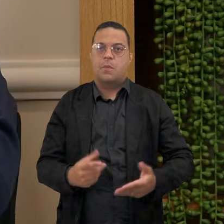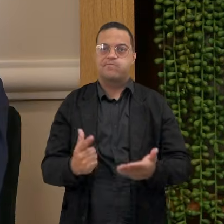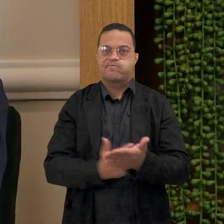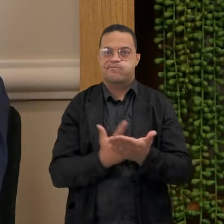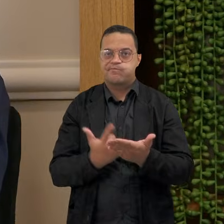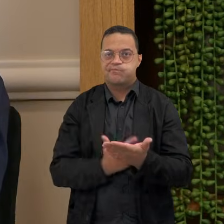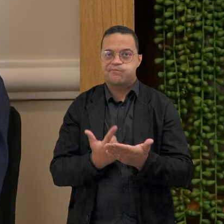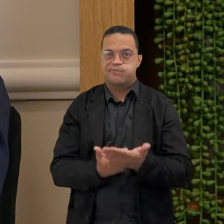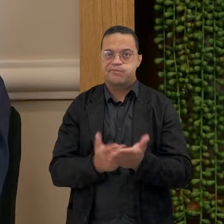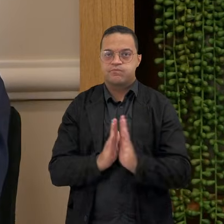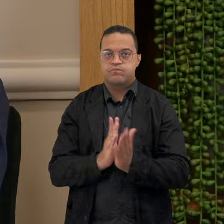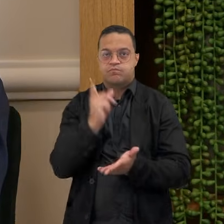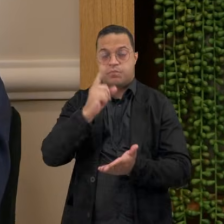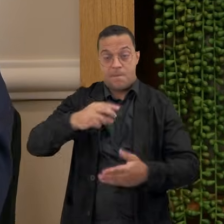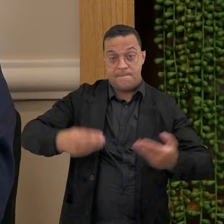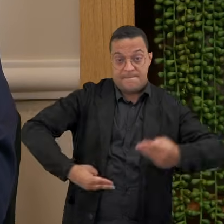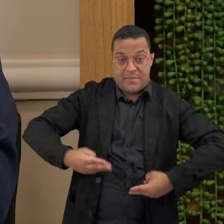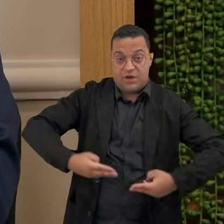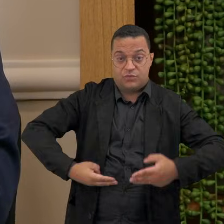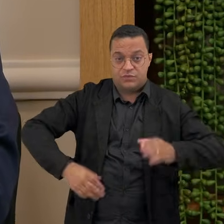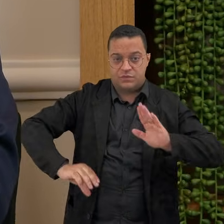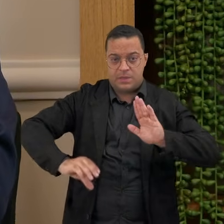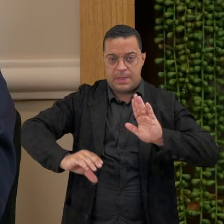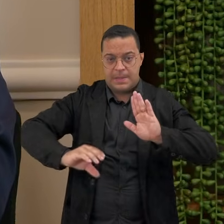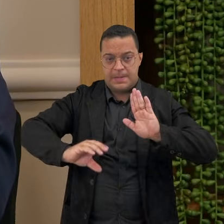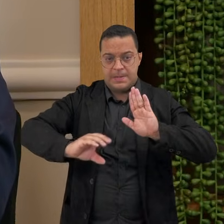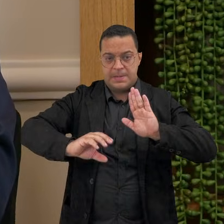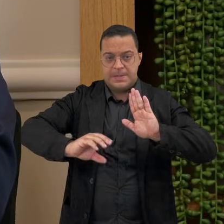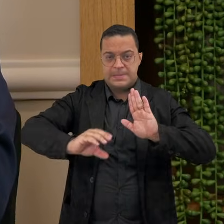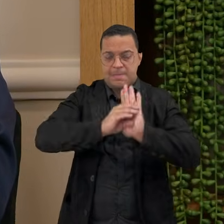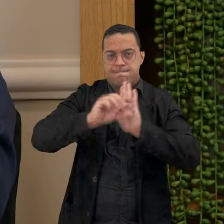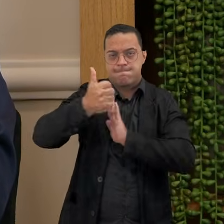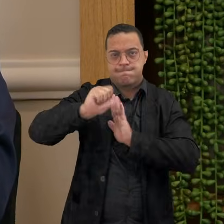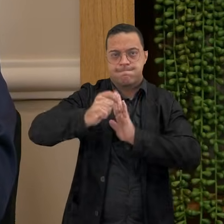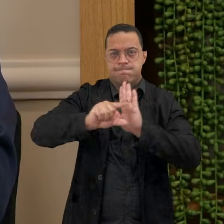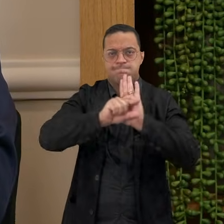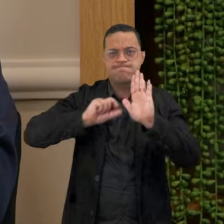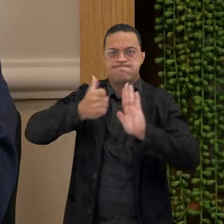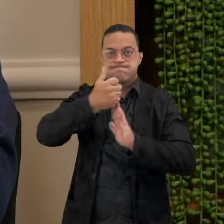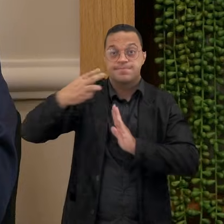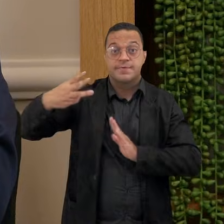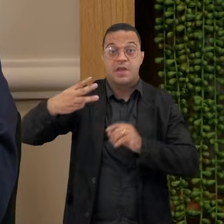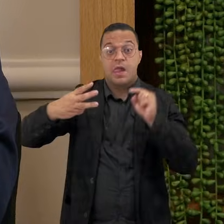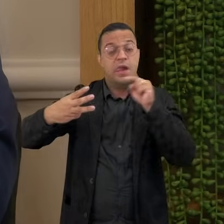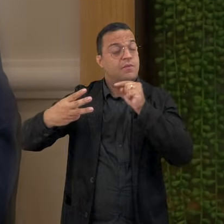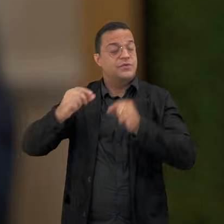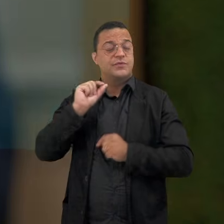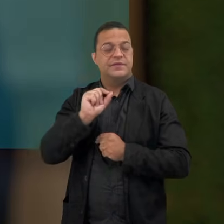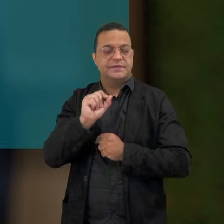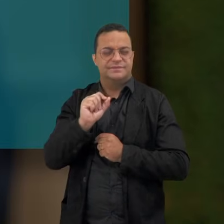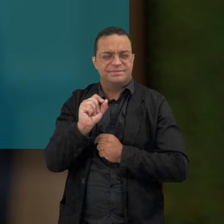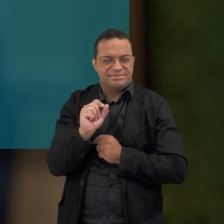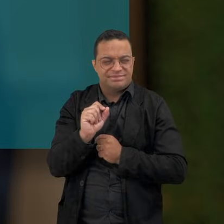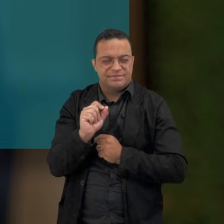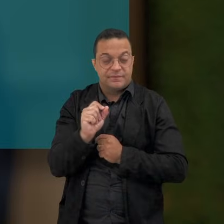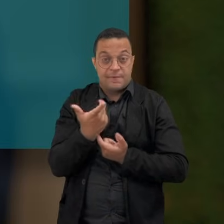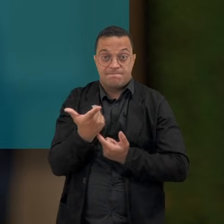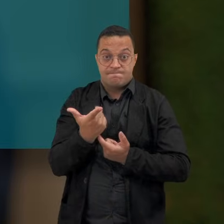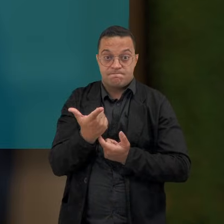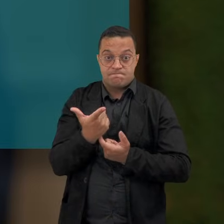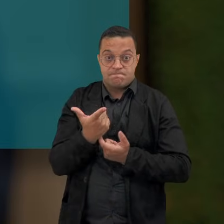Fernando, o Senhor em Marcos 11:13 diz o seguinte: e